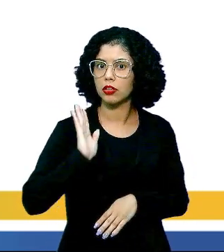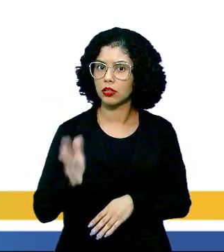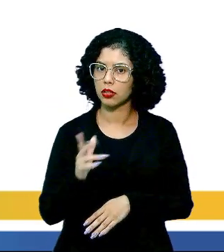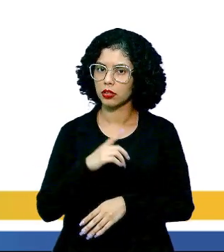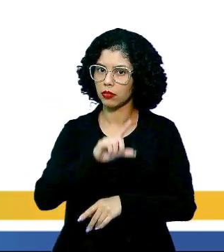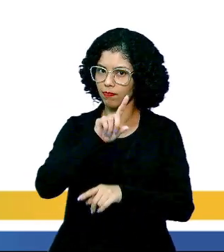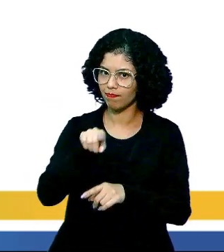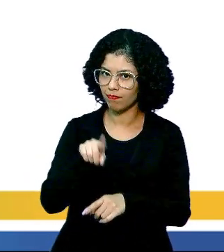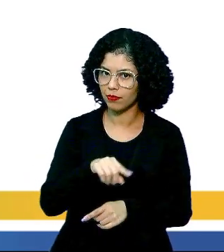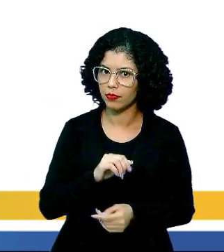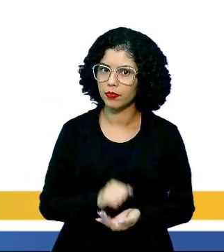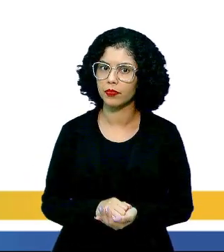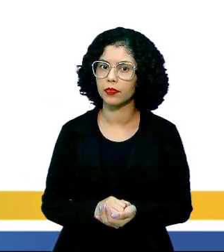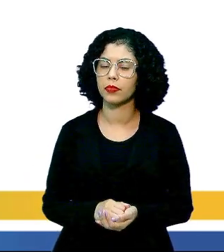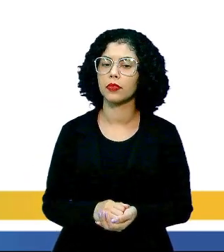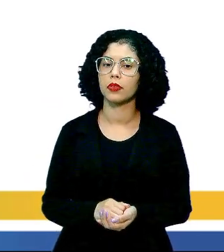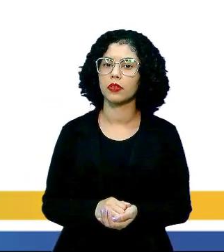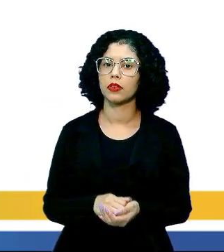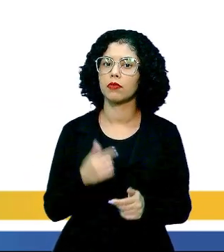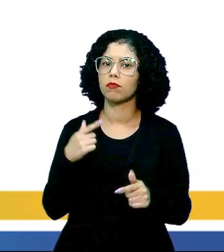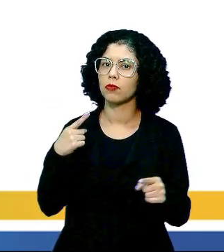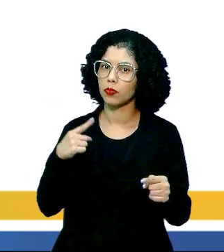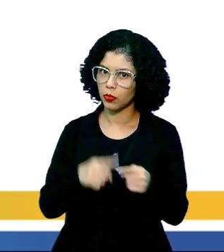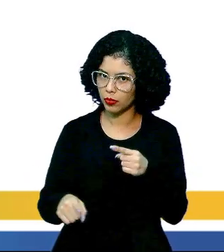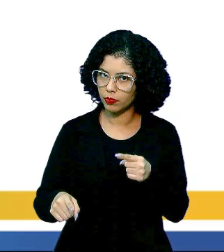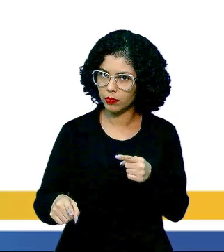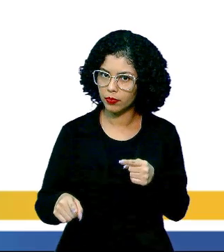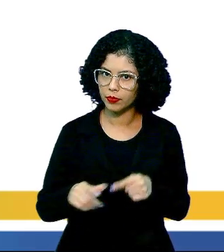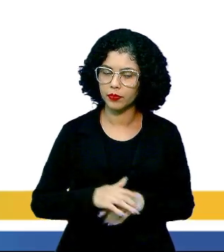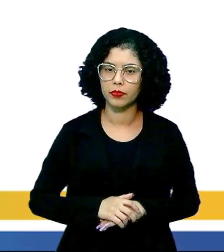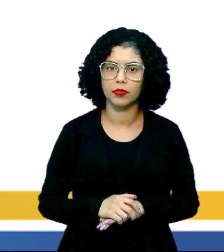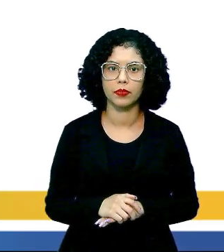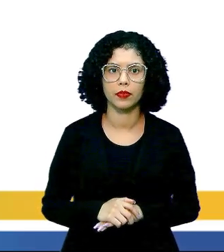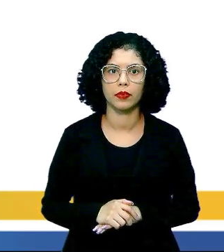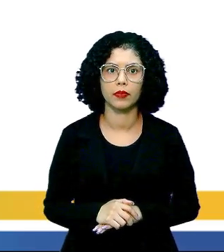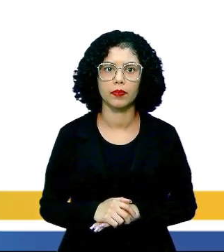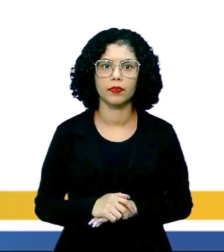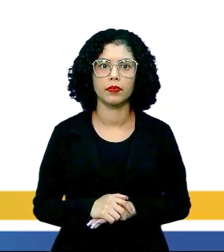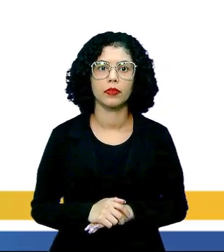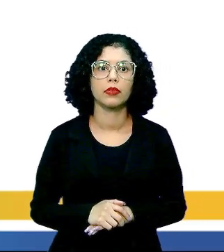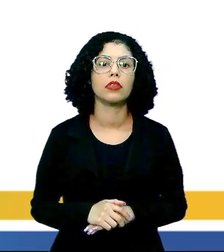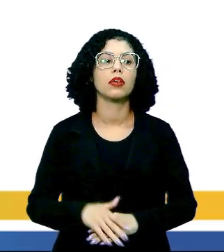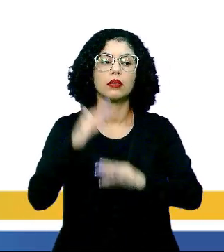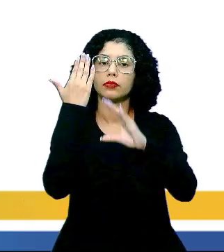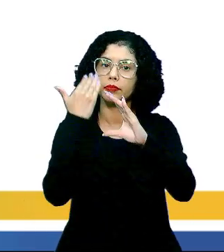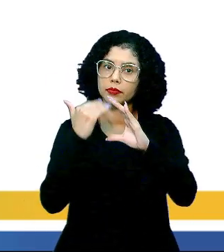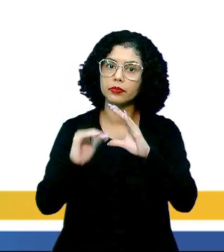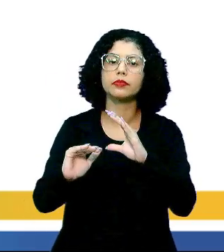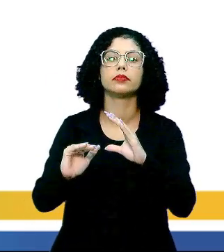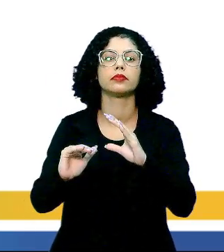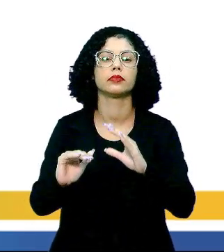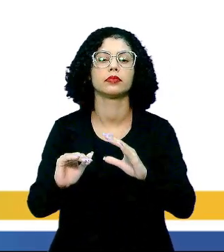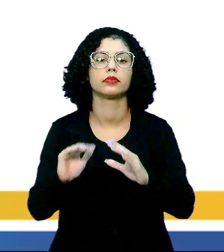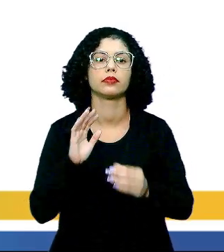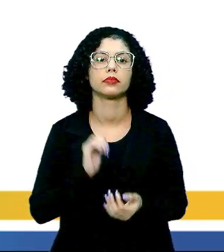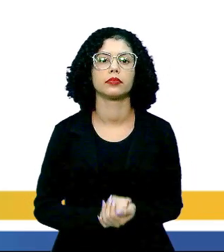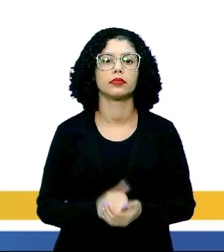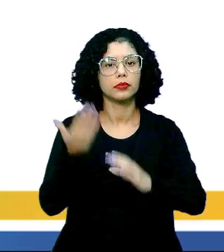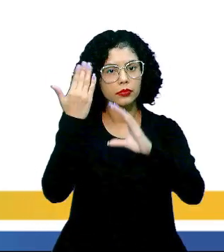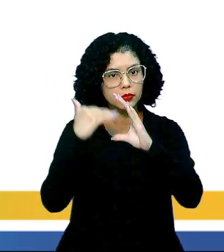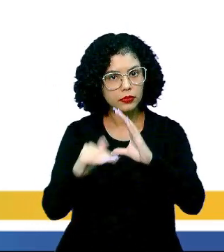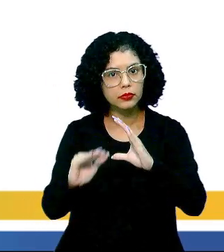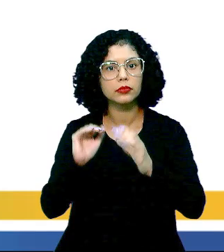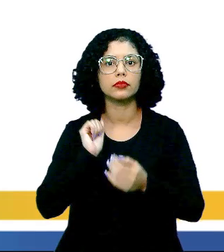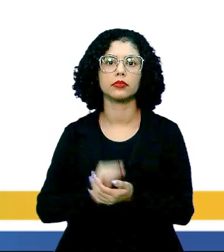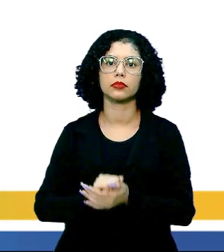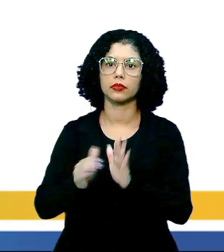temos o X, a noção do proibido. Vamos dar continuidade? Então nós temos assim: